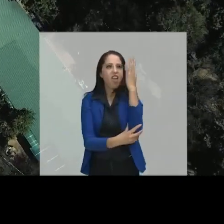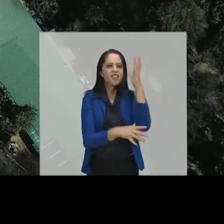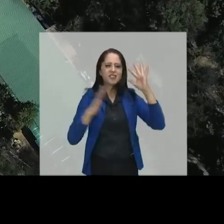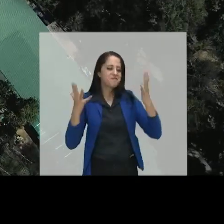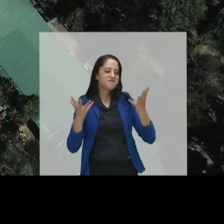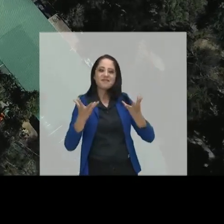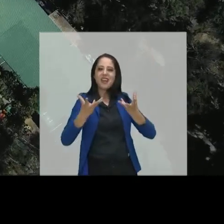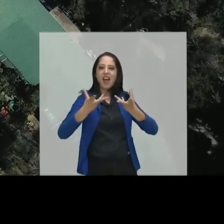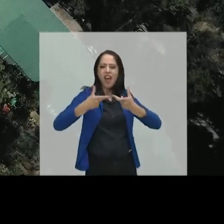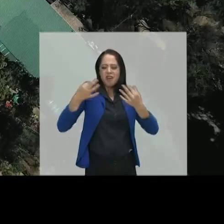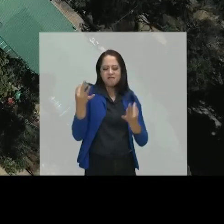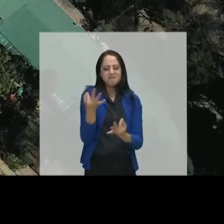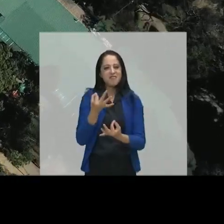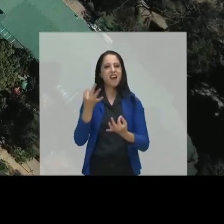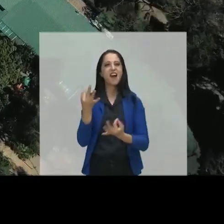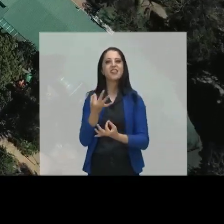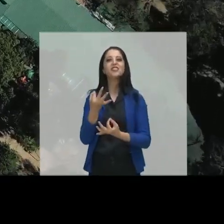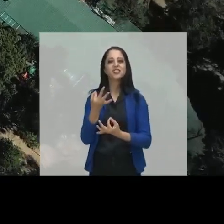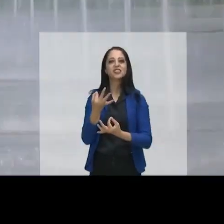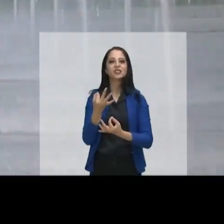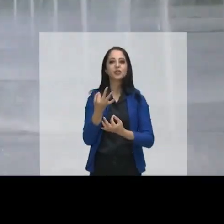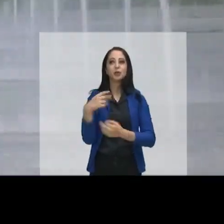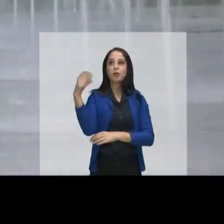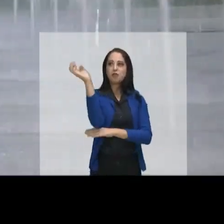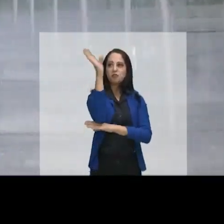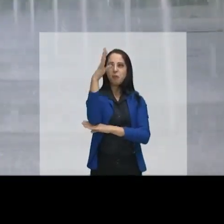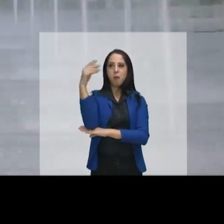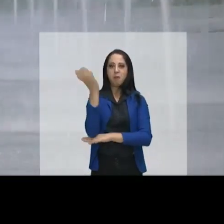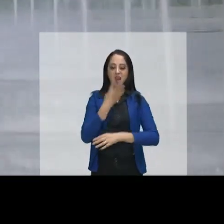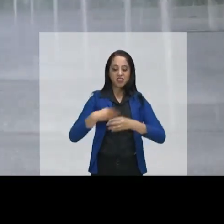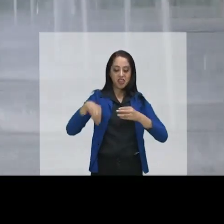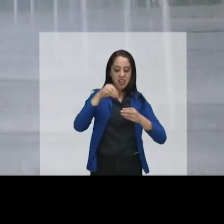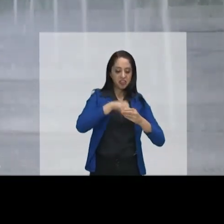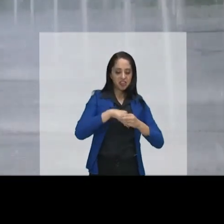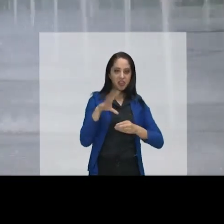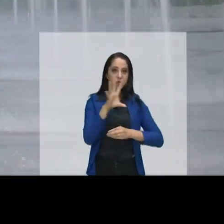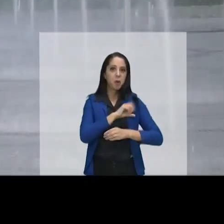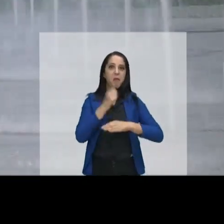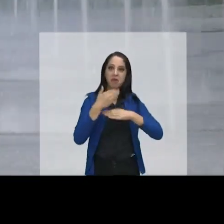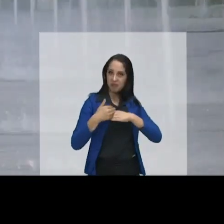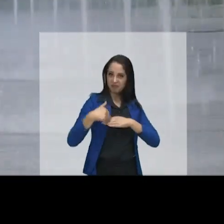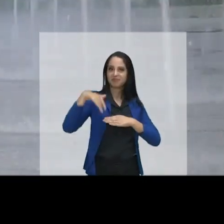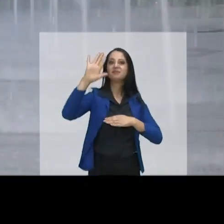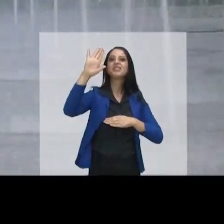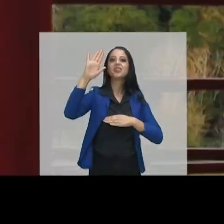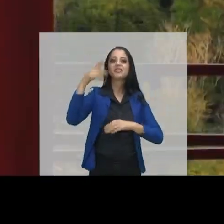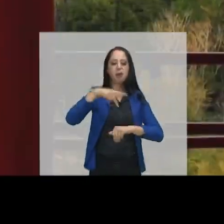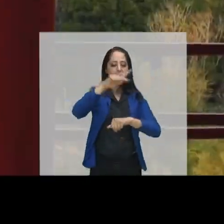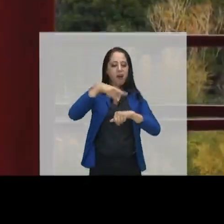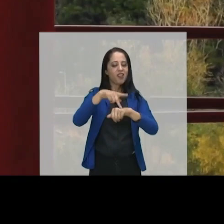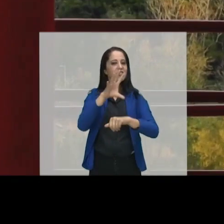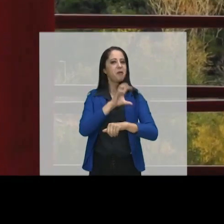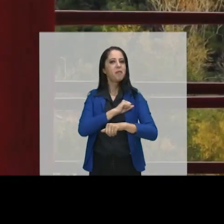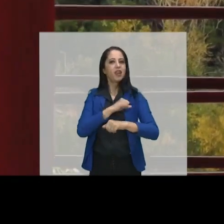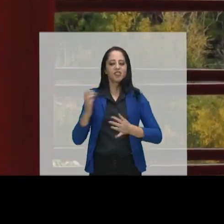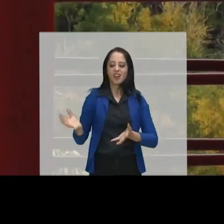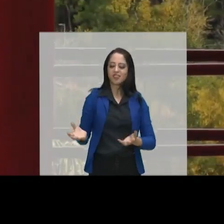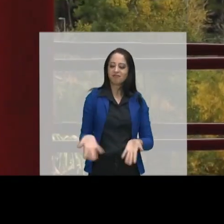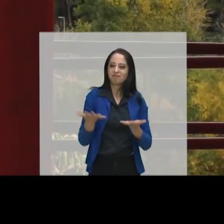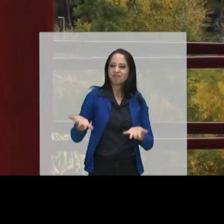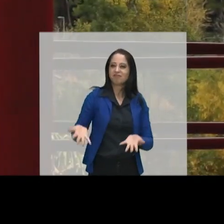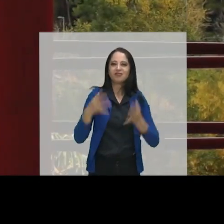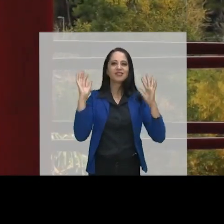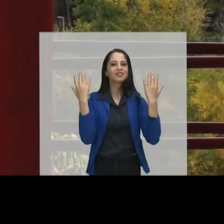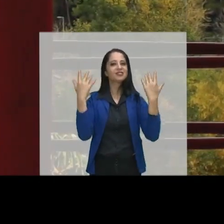bosques têm mais vida, nossa vida no teu seio mais amores. Ó pátria amada,